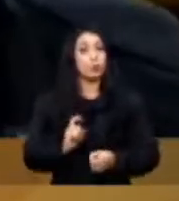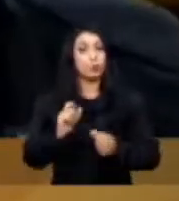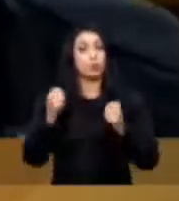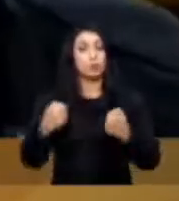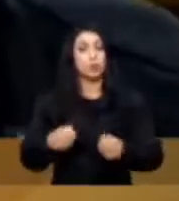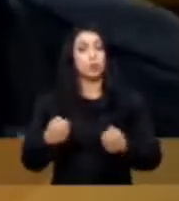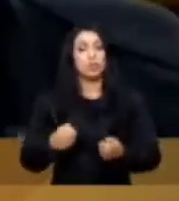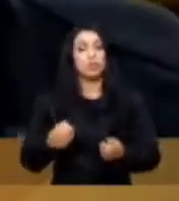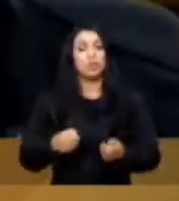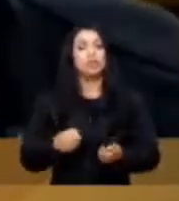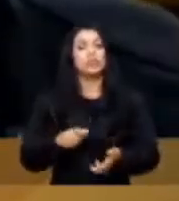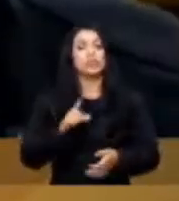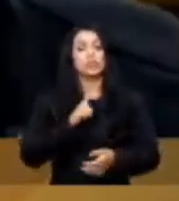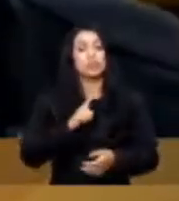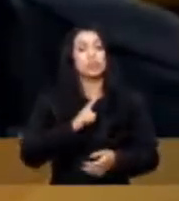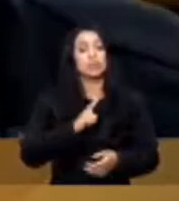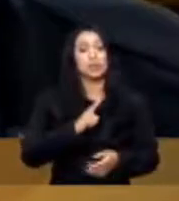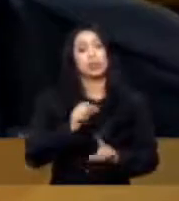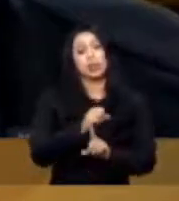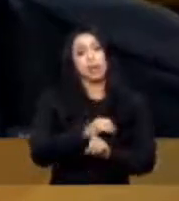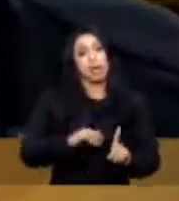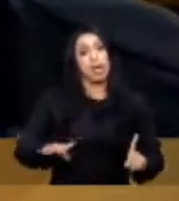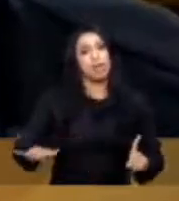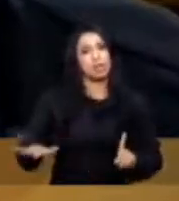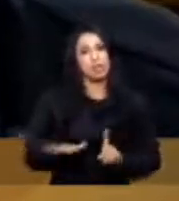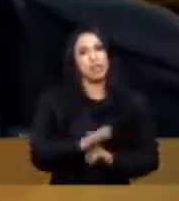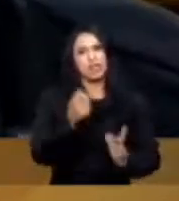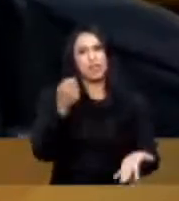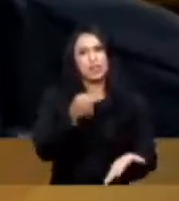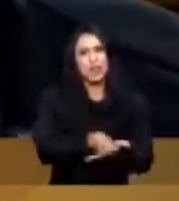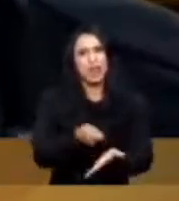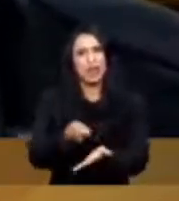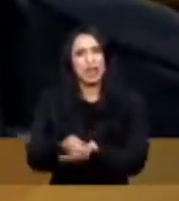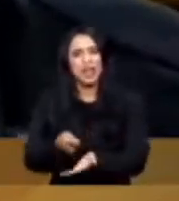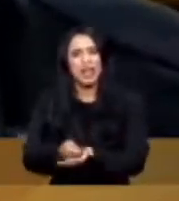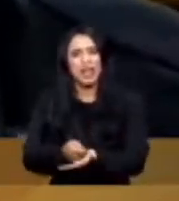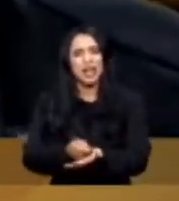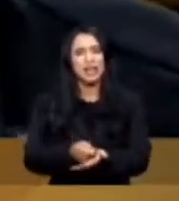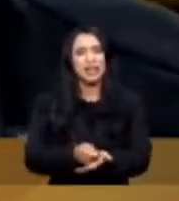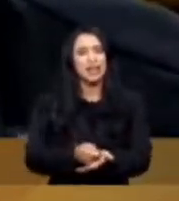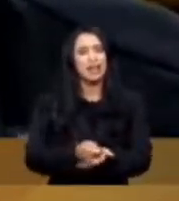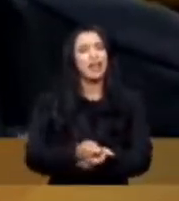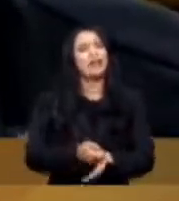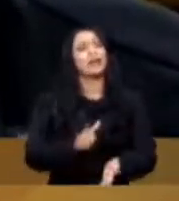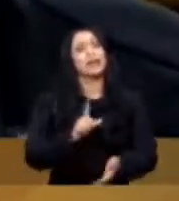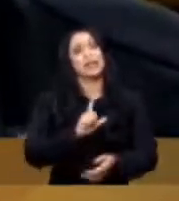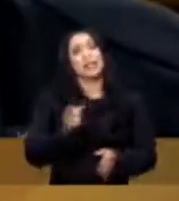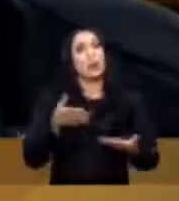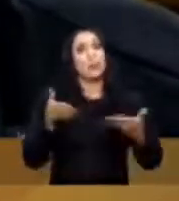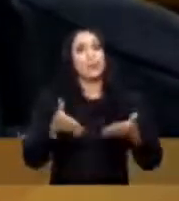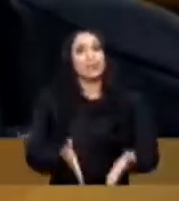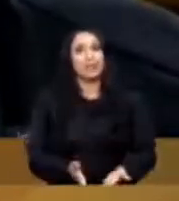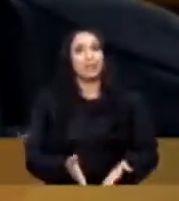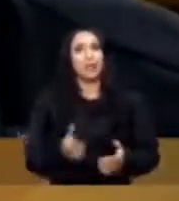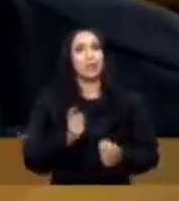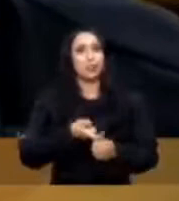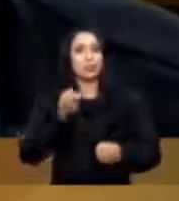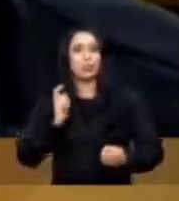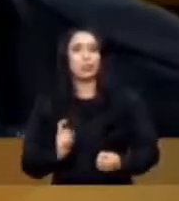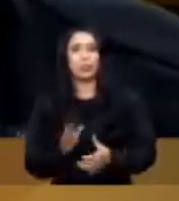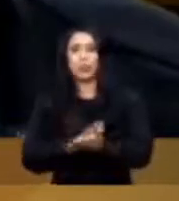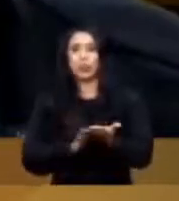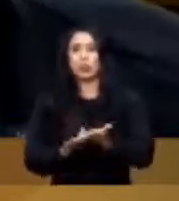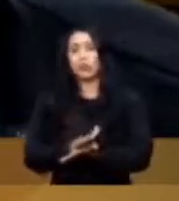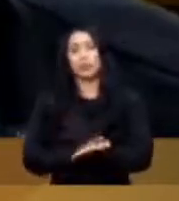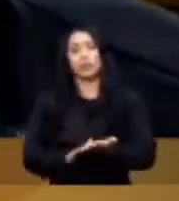não é razoável que a sociedade banque esses investimentos, mas não participe de nenhum dos frutos